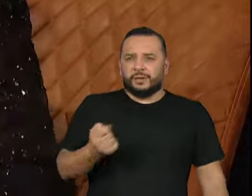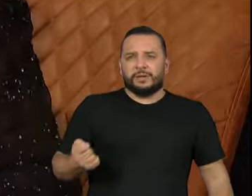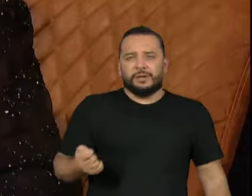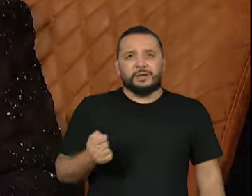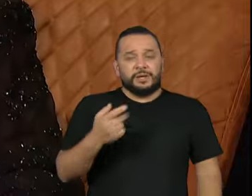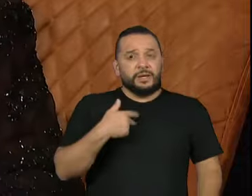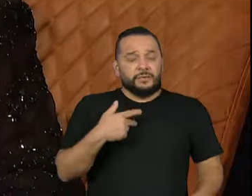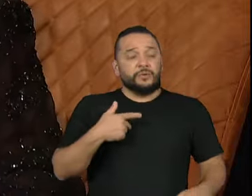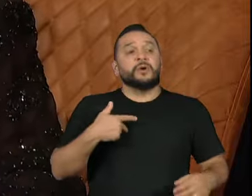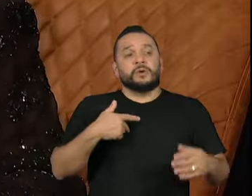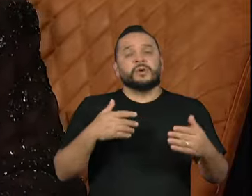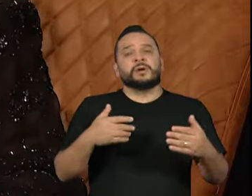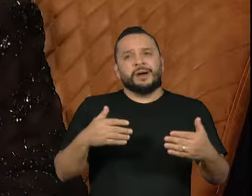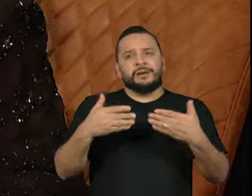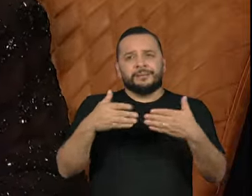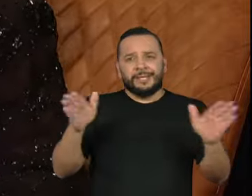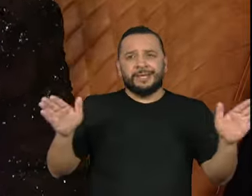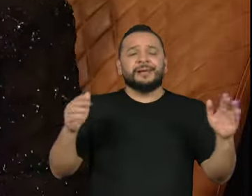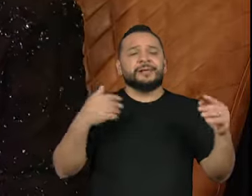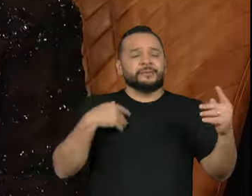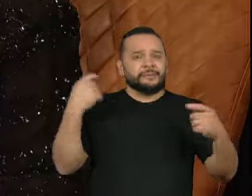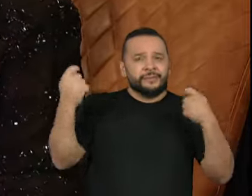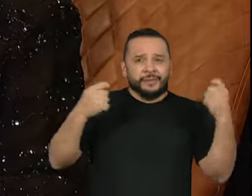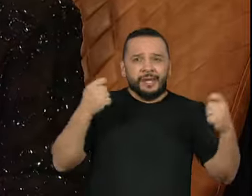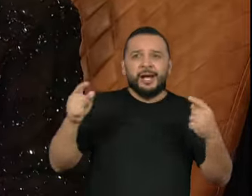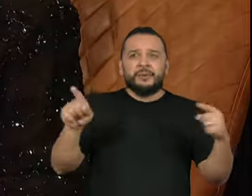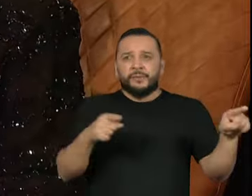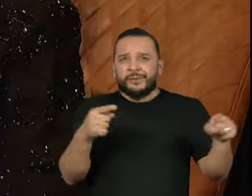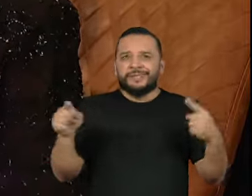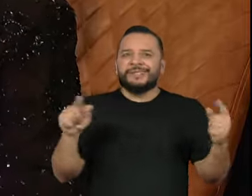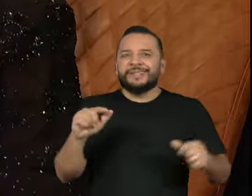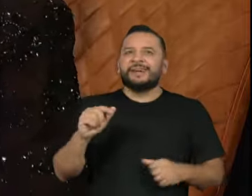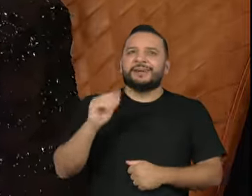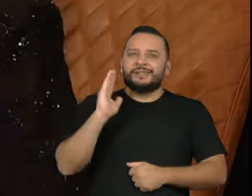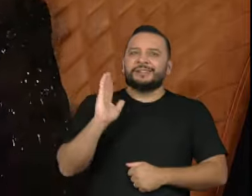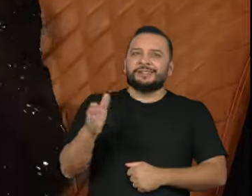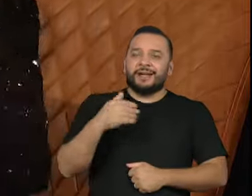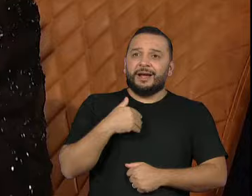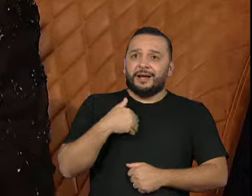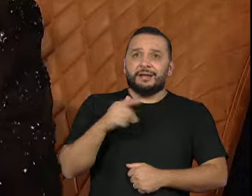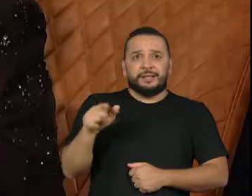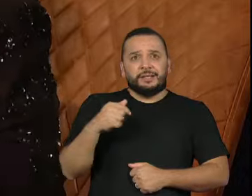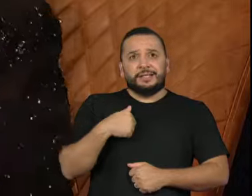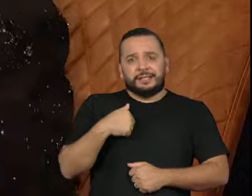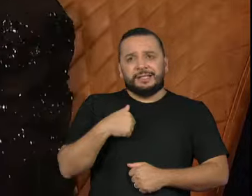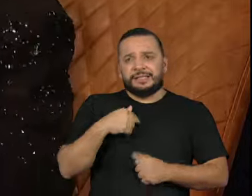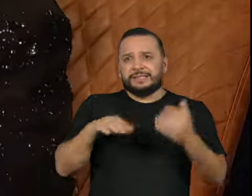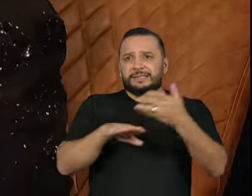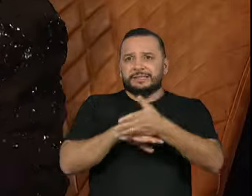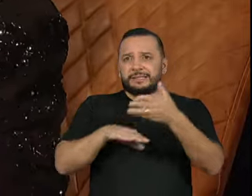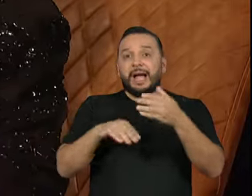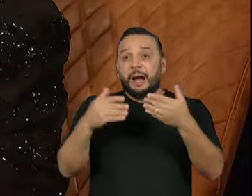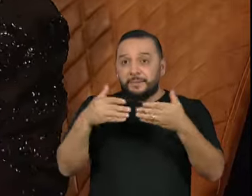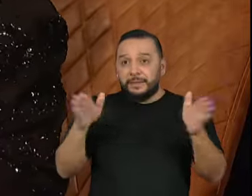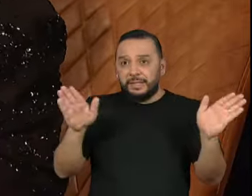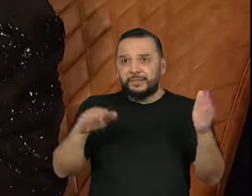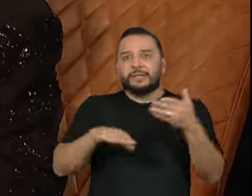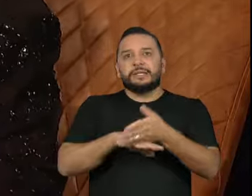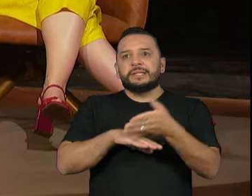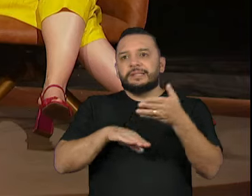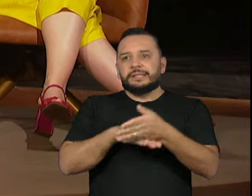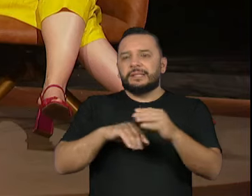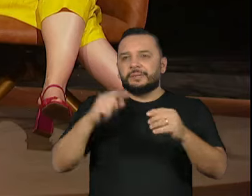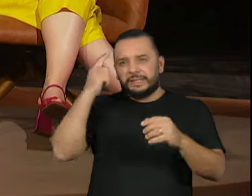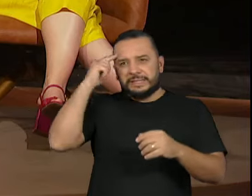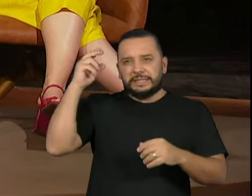uma casa de música, né? E no Cambridge, lá no Claret, ele ia muito. E ali é que ele concretizou a